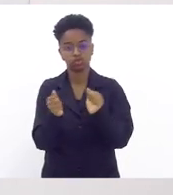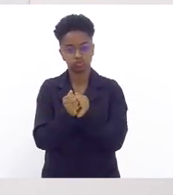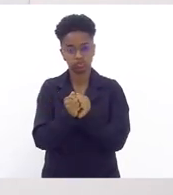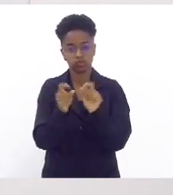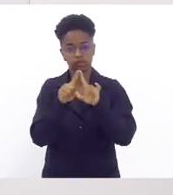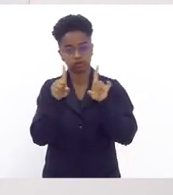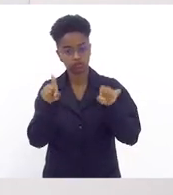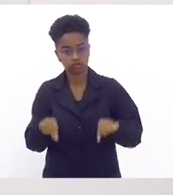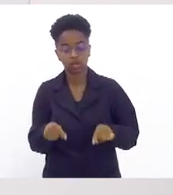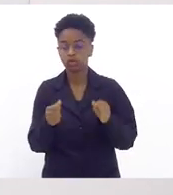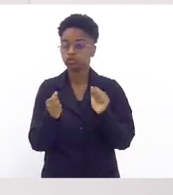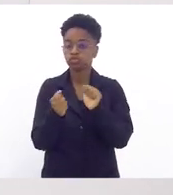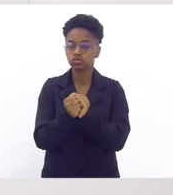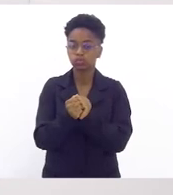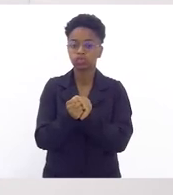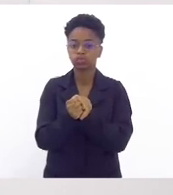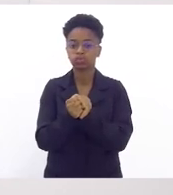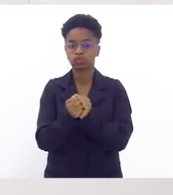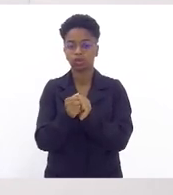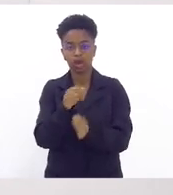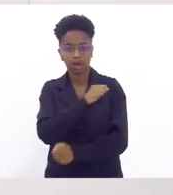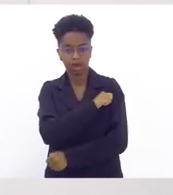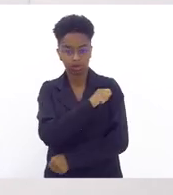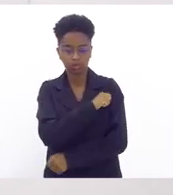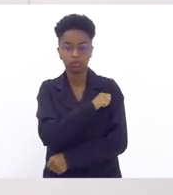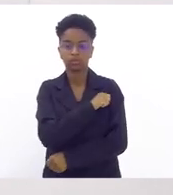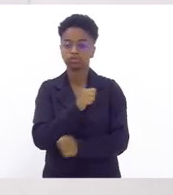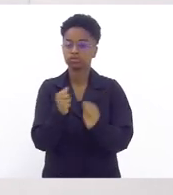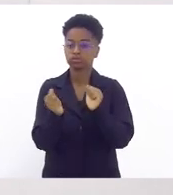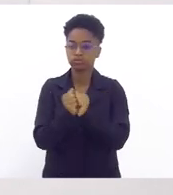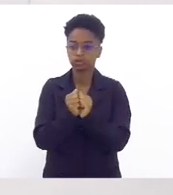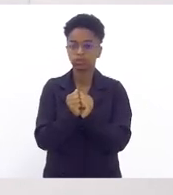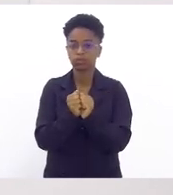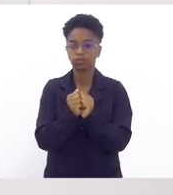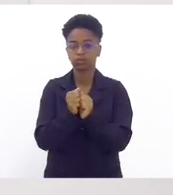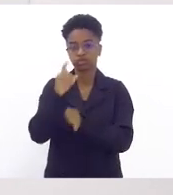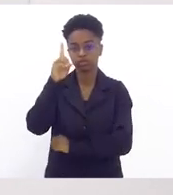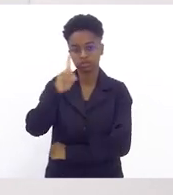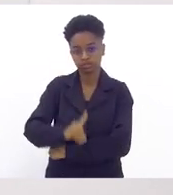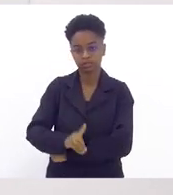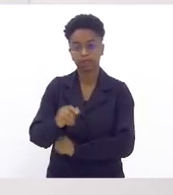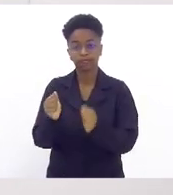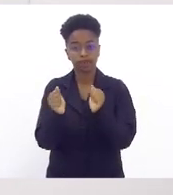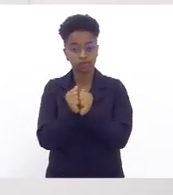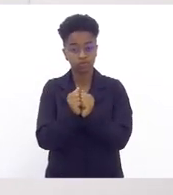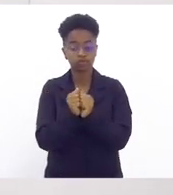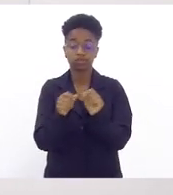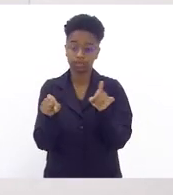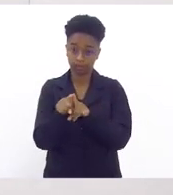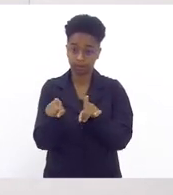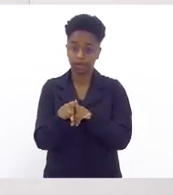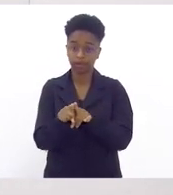servidores junto com os estudantes junto com a diretoria junto com tu inclusive junto com a Faetec